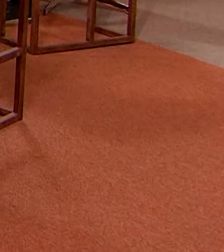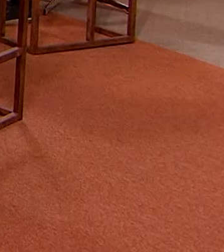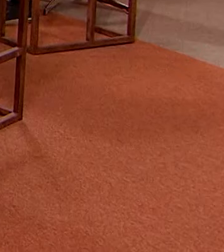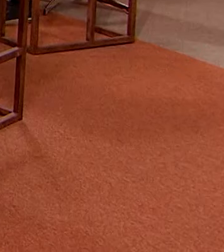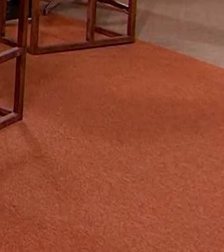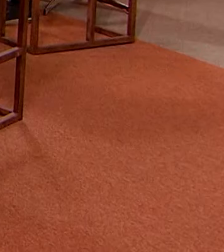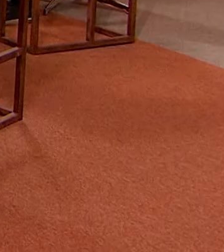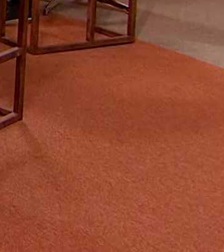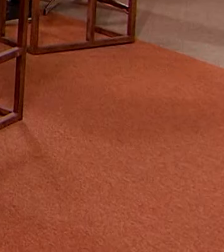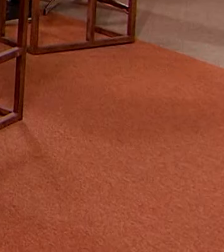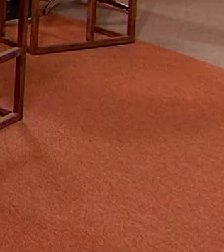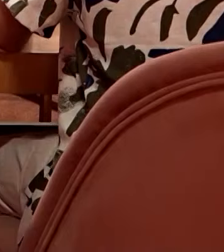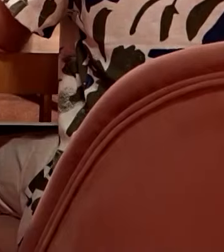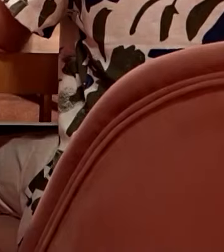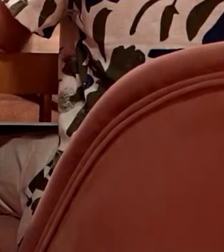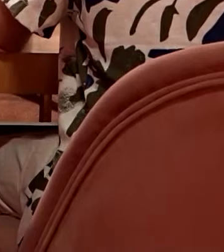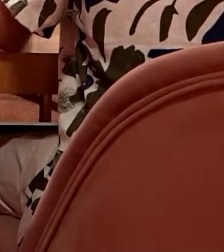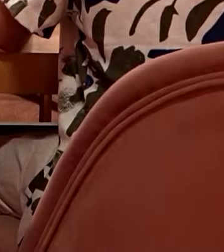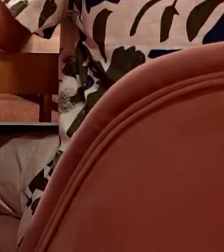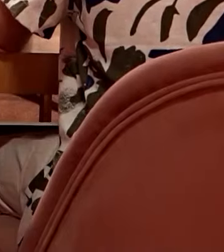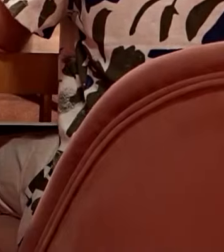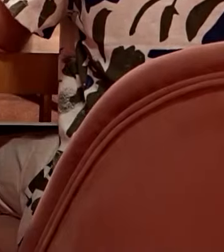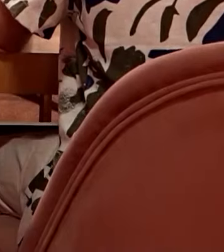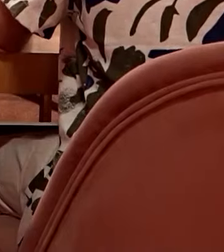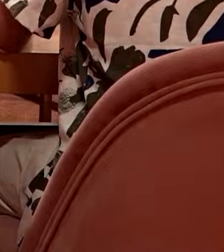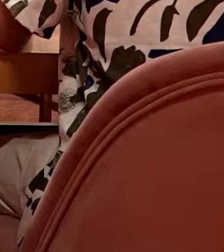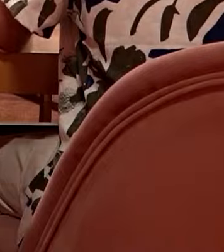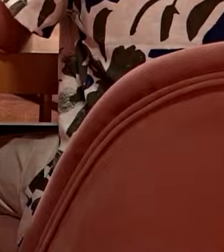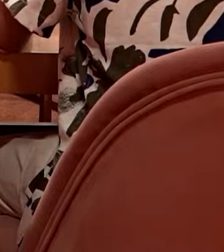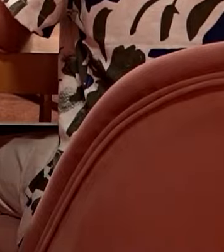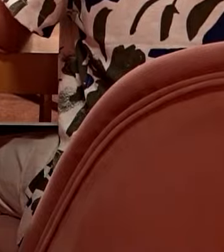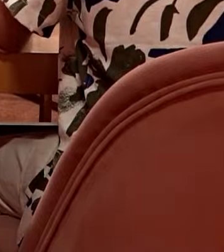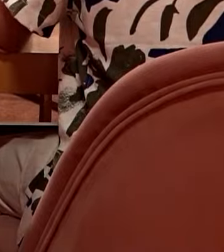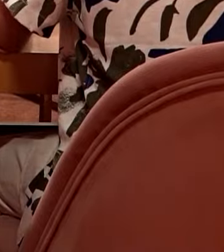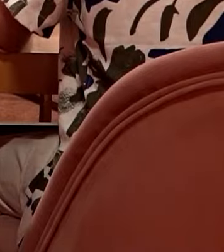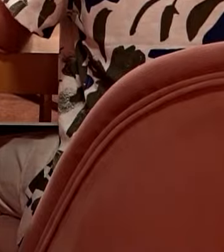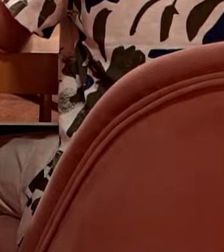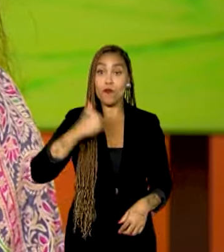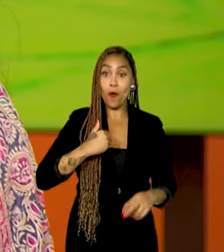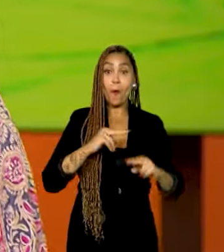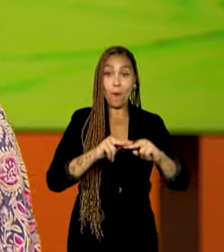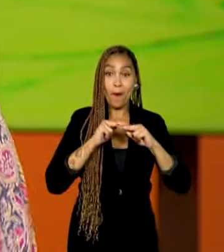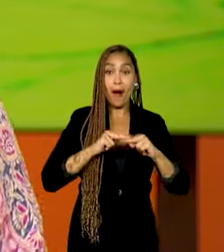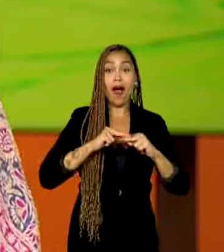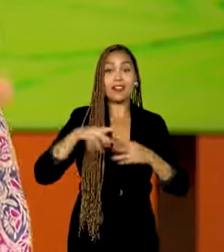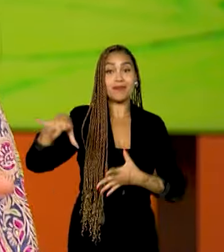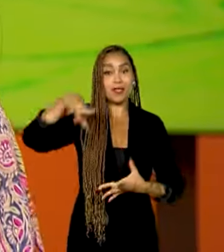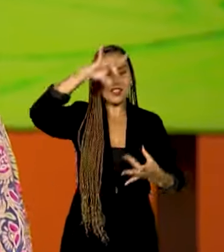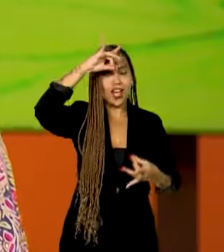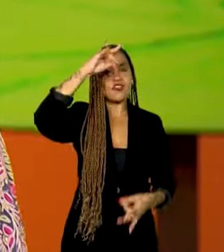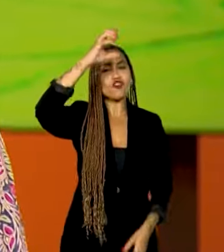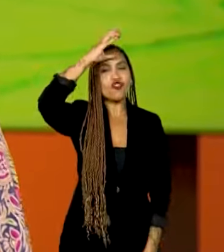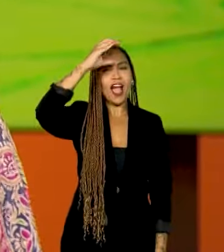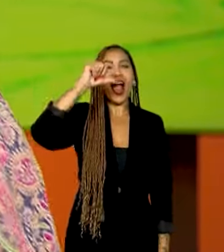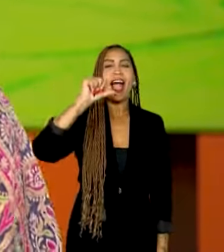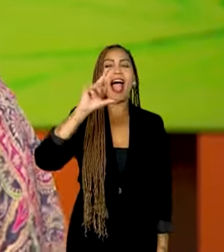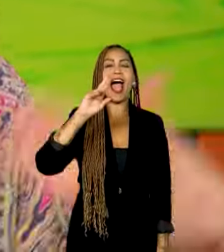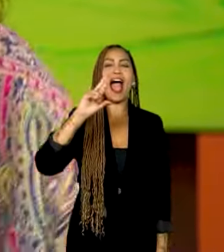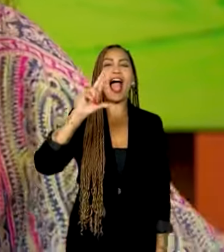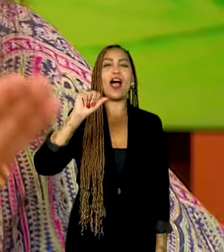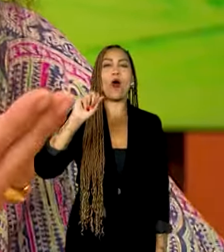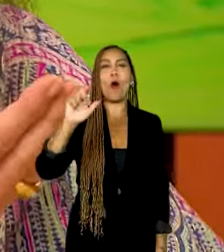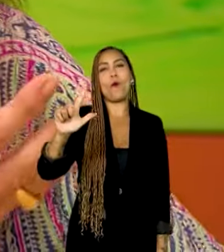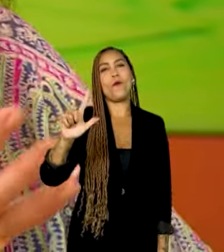foi Vedete, porque é uma geração que não sabe o que mas é Vedete. Mas por sua causa, né? Pela Tia até Carol. Por conta da Tia Carol, e você vê esse retorno. Que e, quer